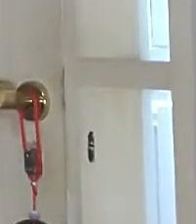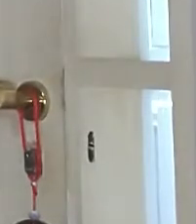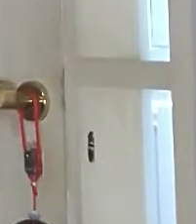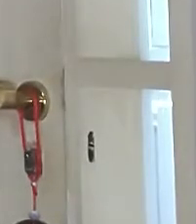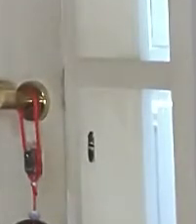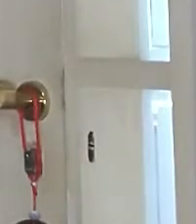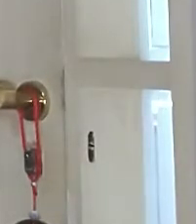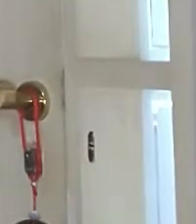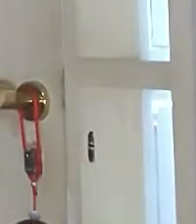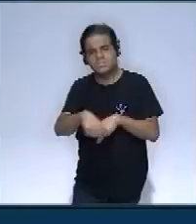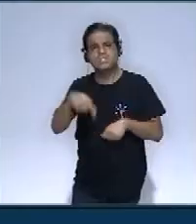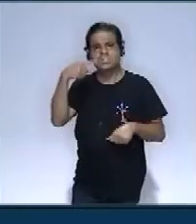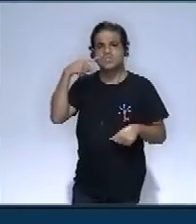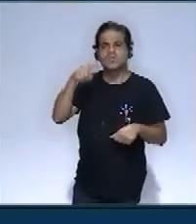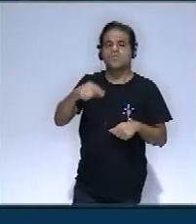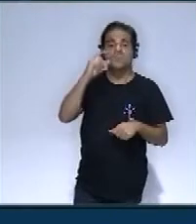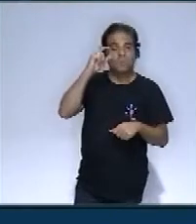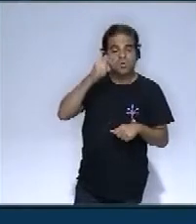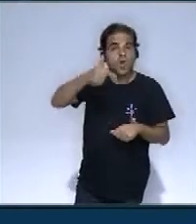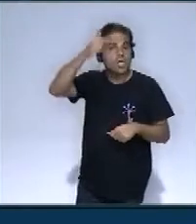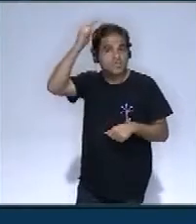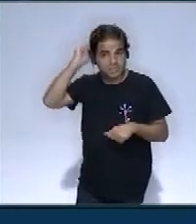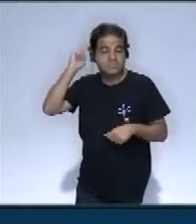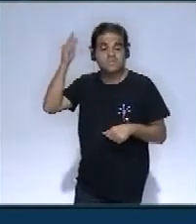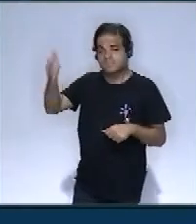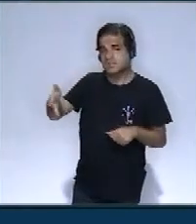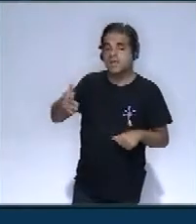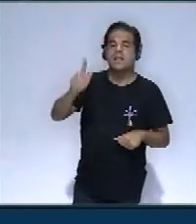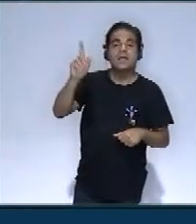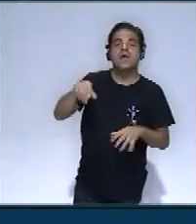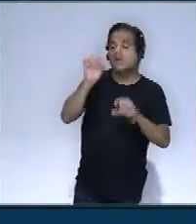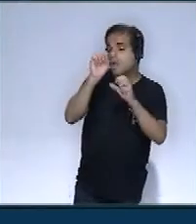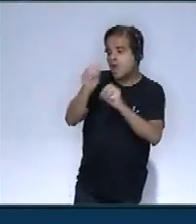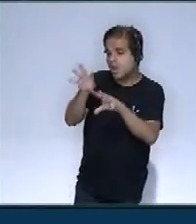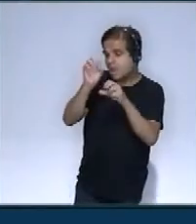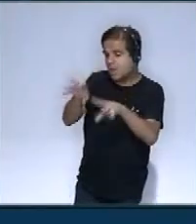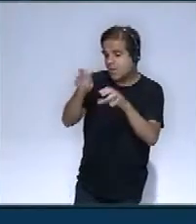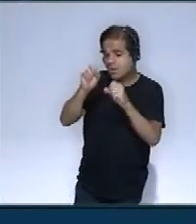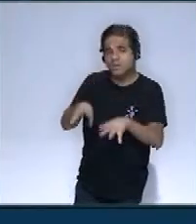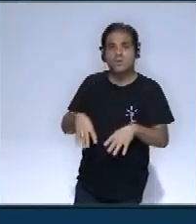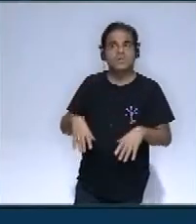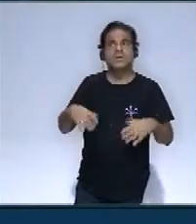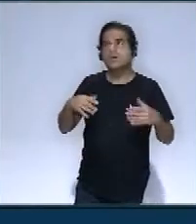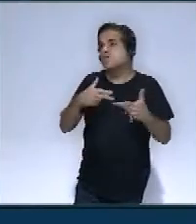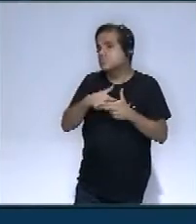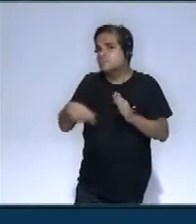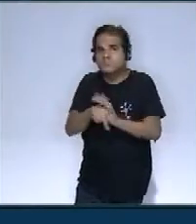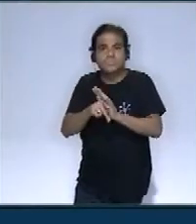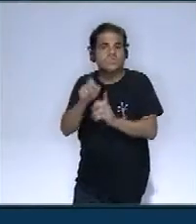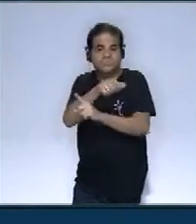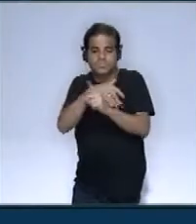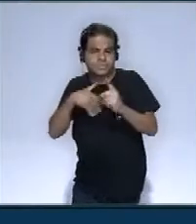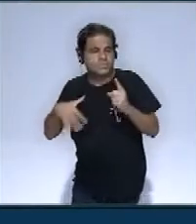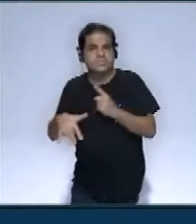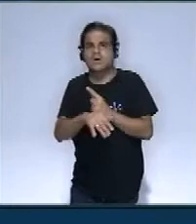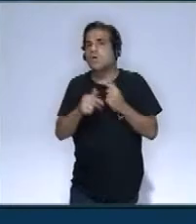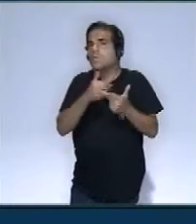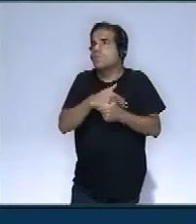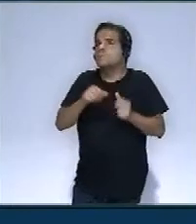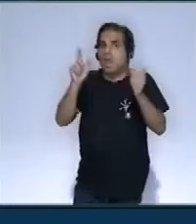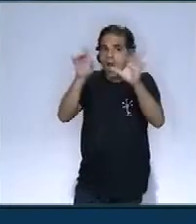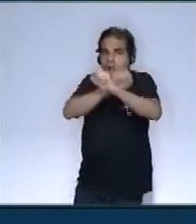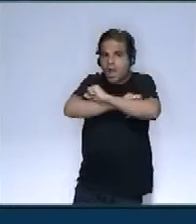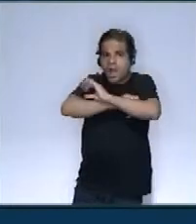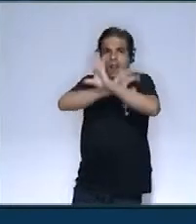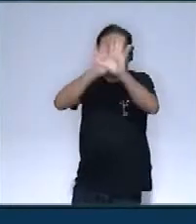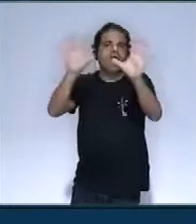experiência na minha vida. Is that education is a social phenomenon, right? And that is something that now it's clear for everyone. School is a social